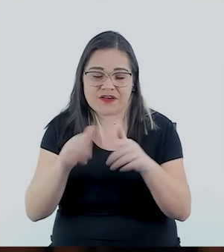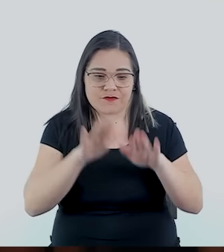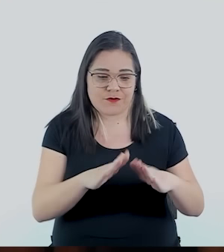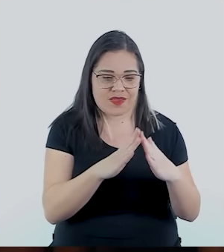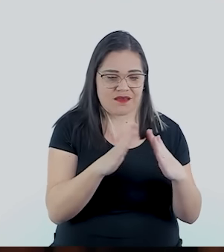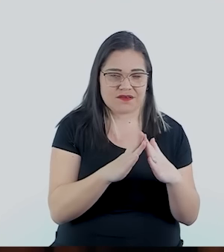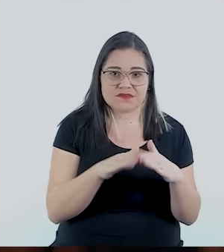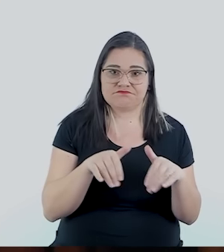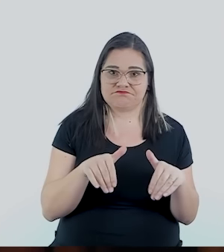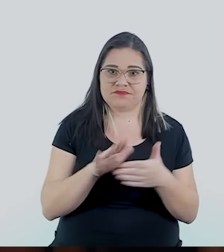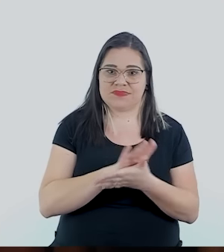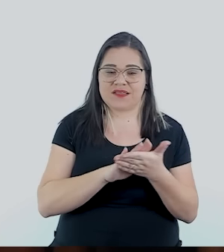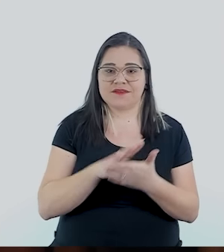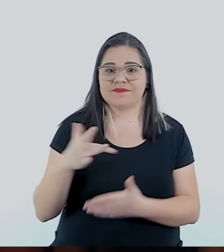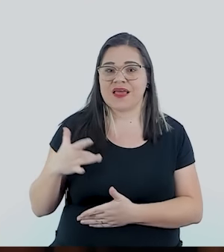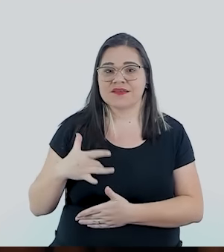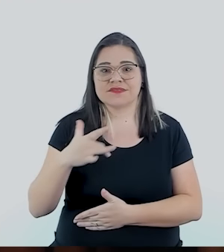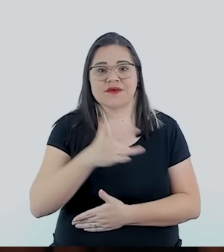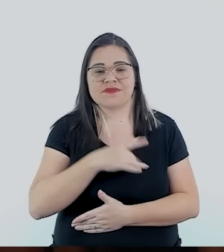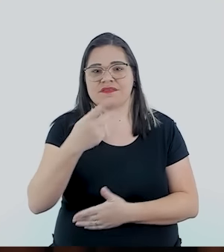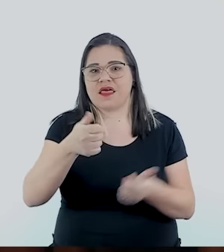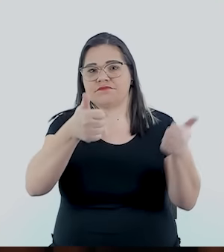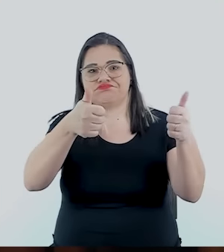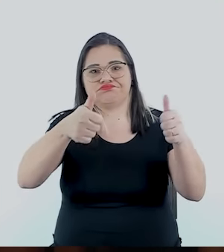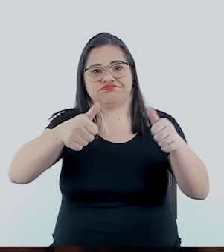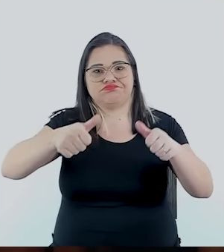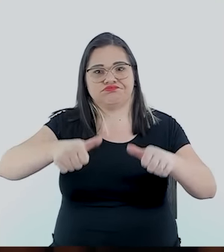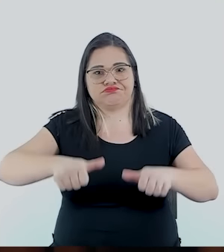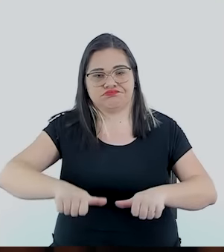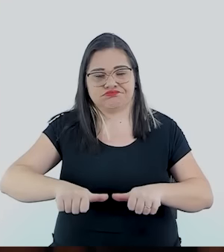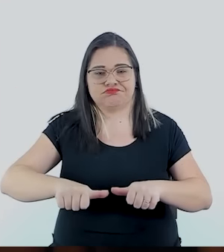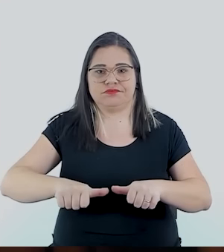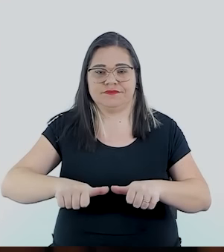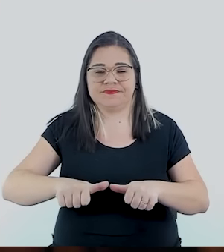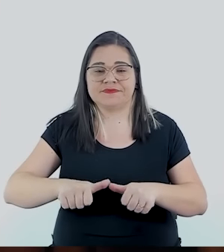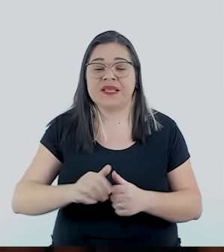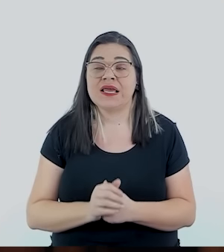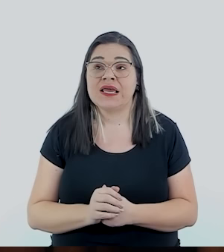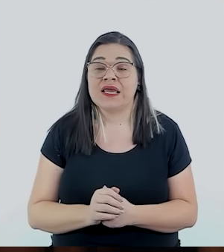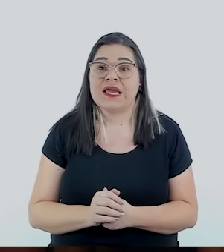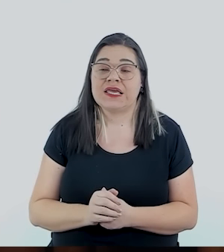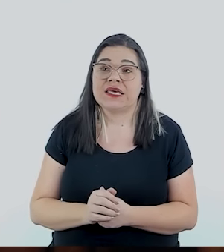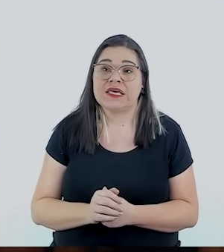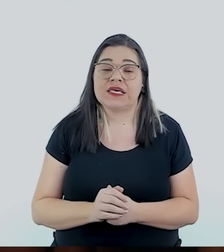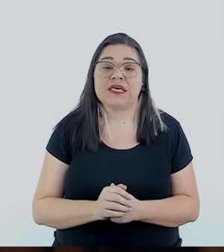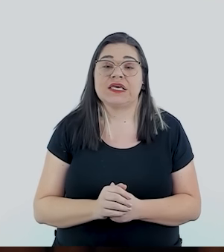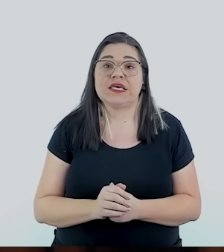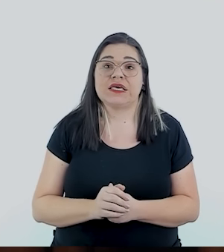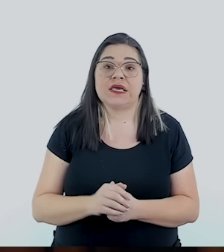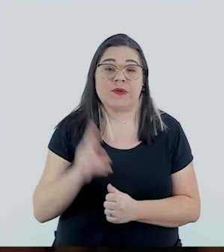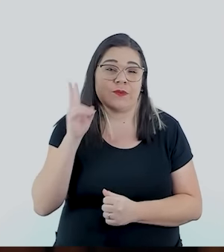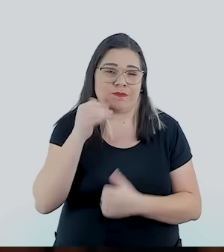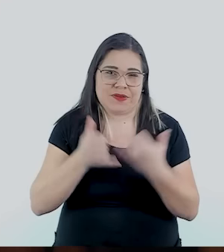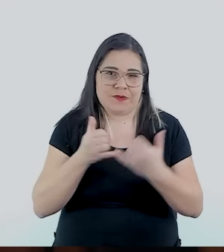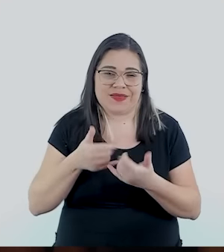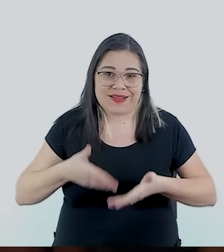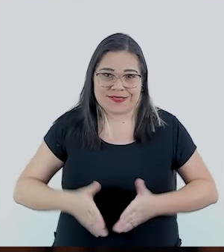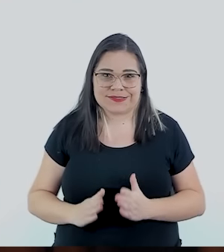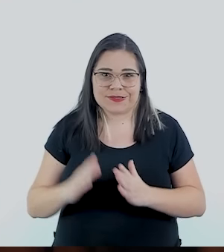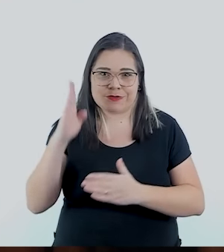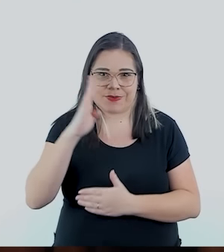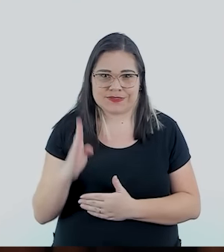de interesso sem fazer nada aí a saúde dela Fi Ladeira baixa desenvolveu as armar e tudo isso e eu brinco que quando ela nasceu no Brasil nos